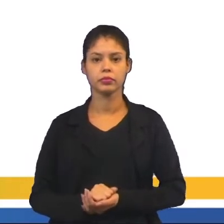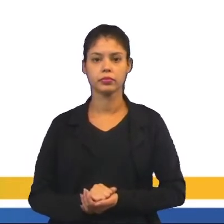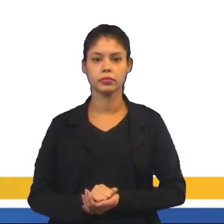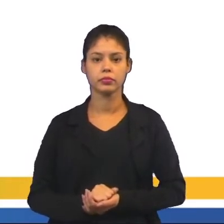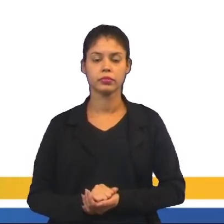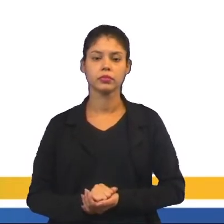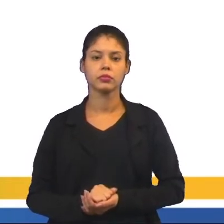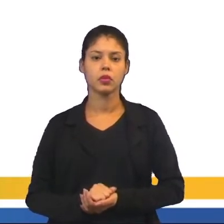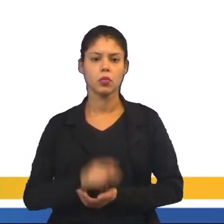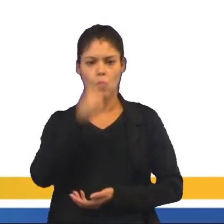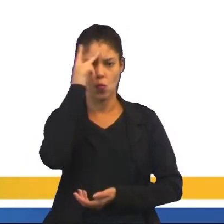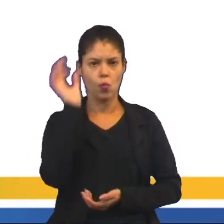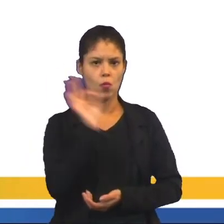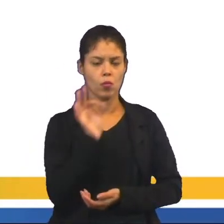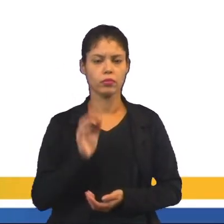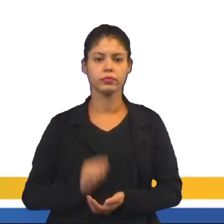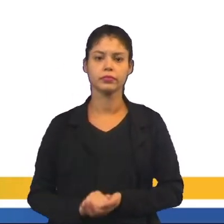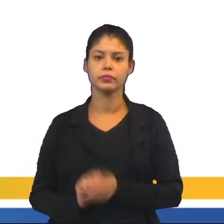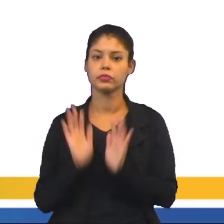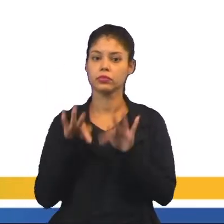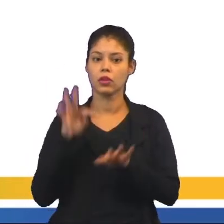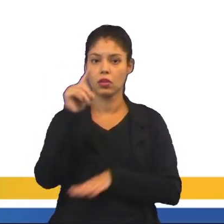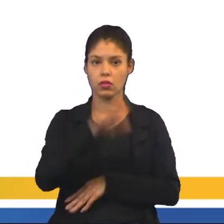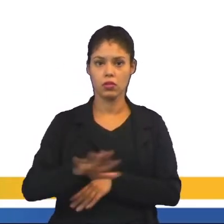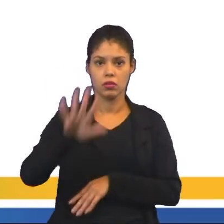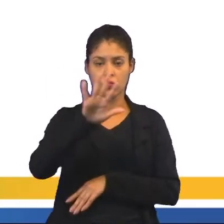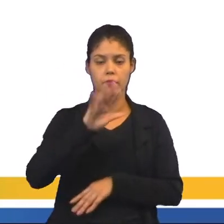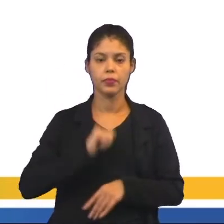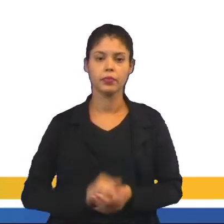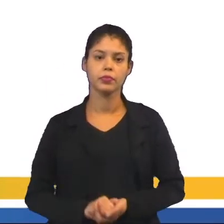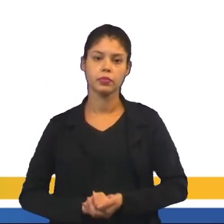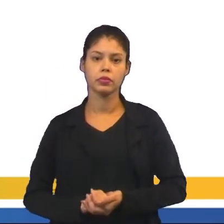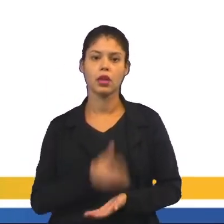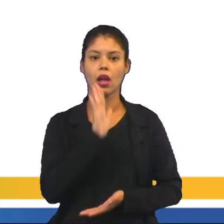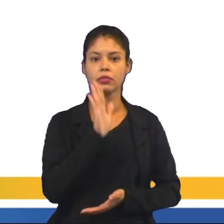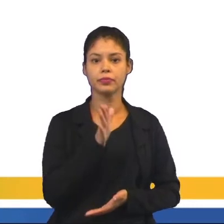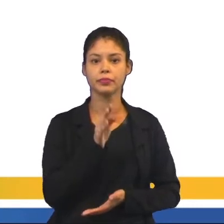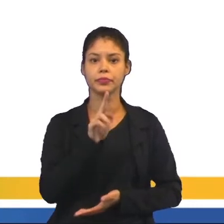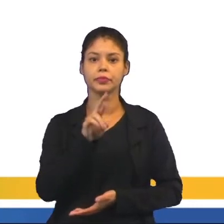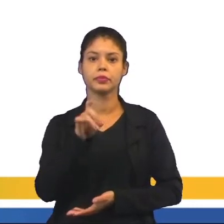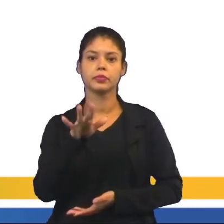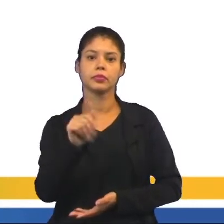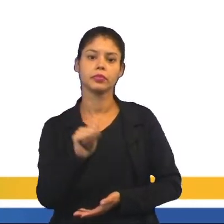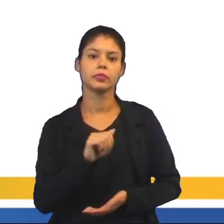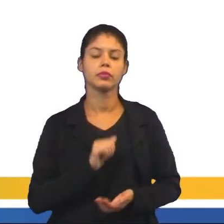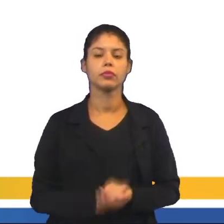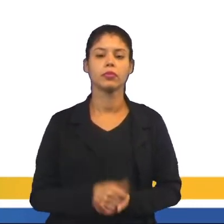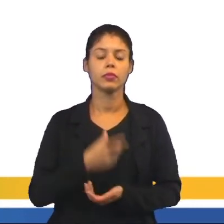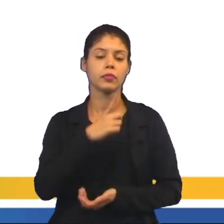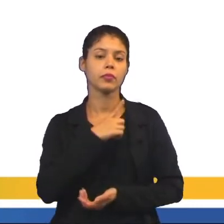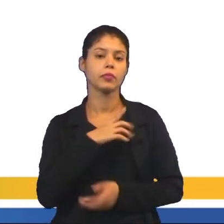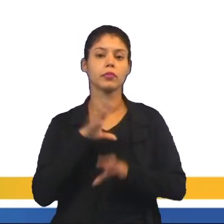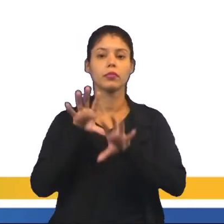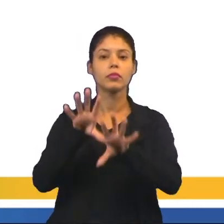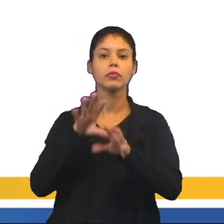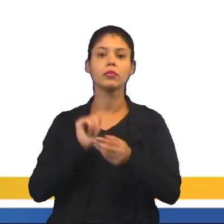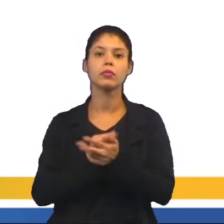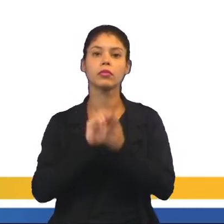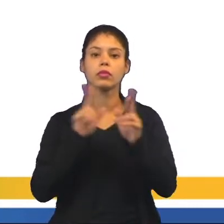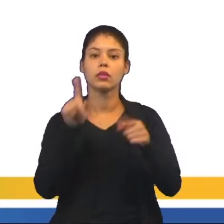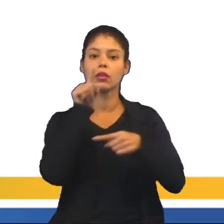B e C e nenhum, chegando a um total. Já na frequência relativa, nós temos aí